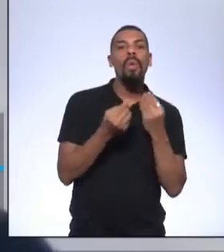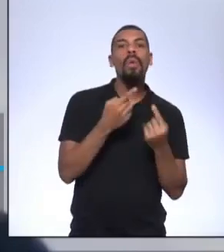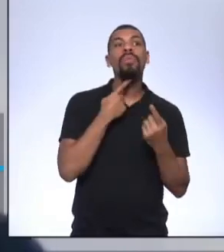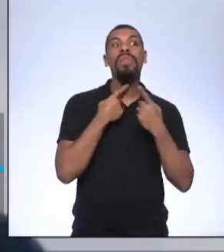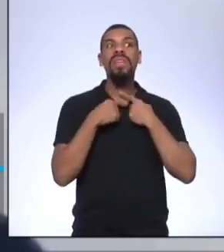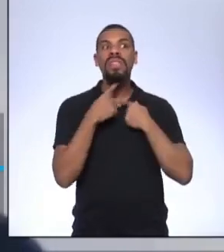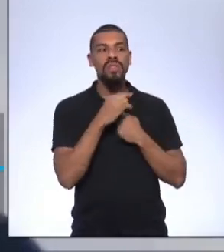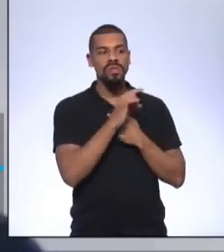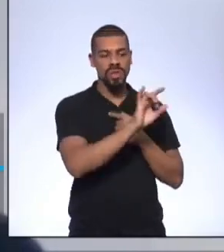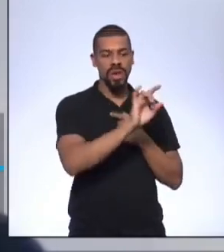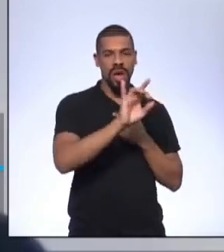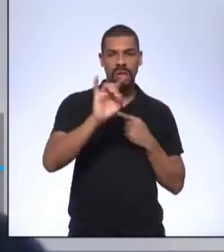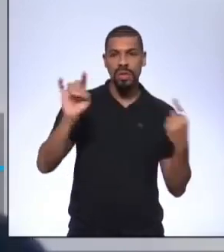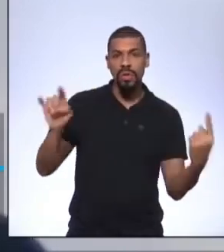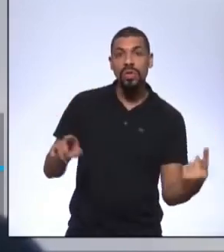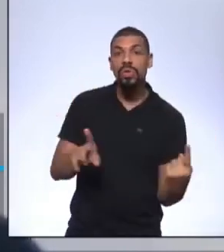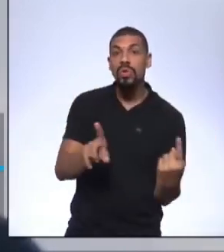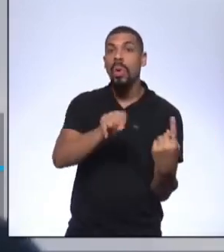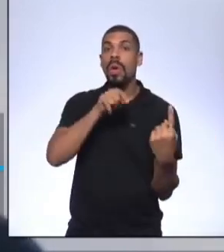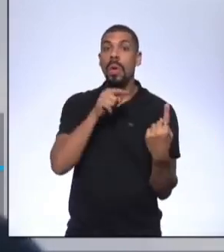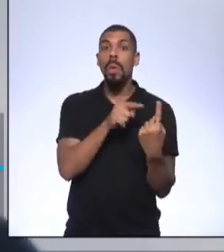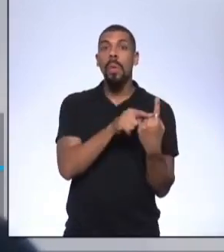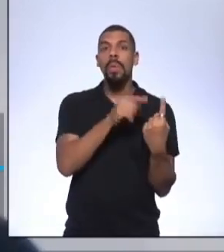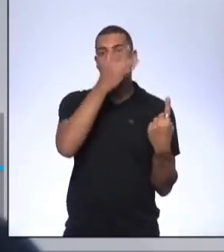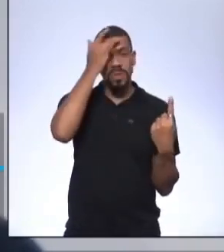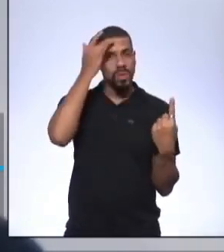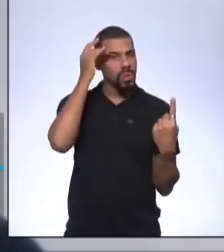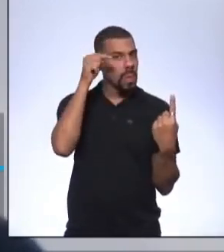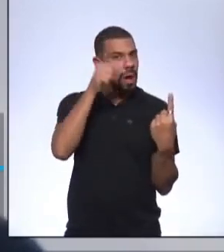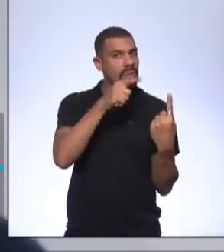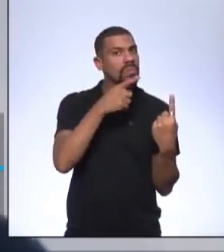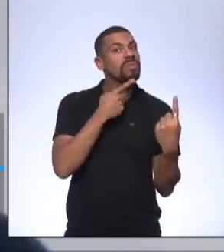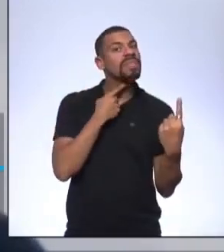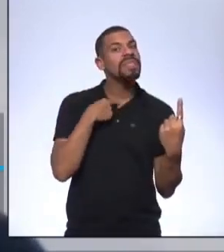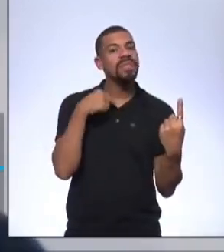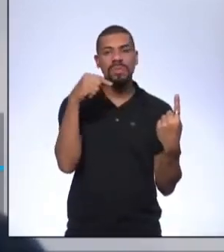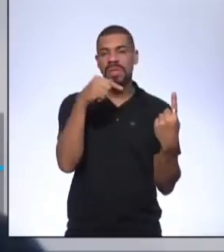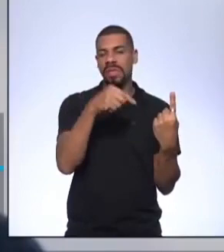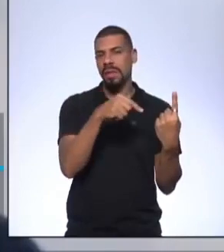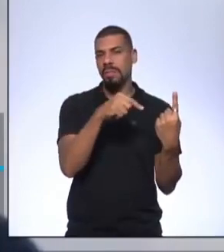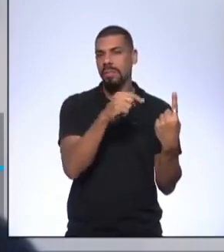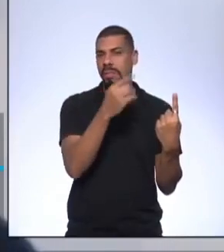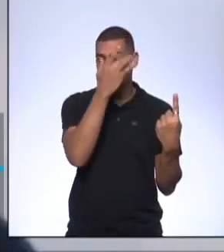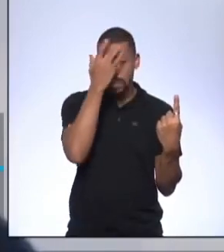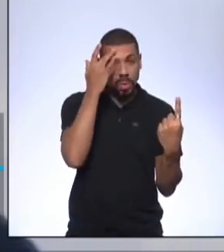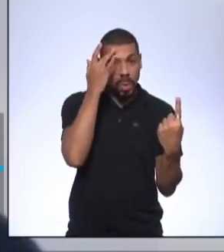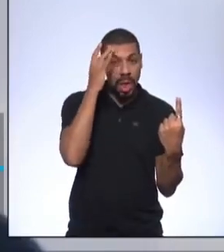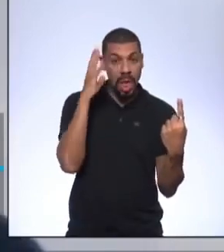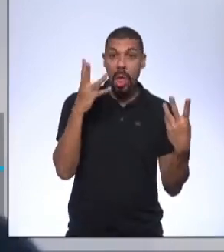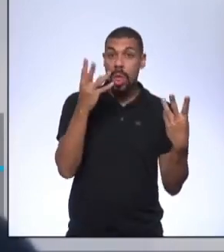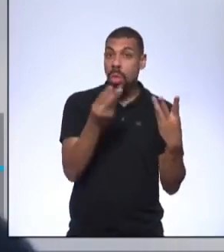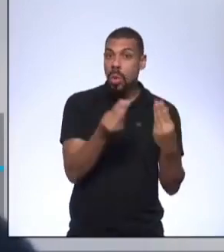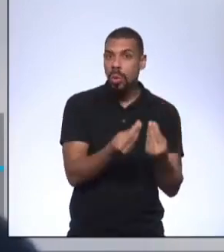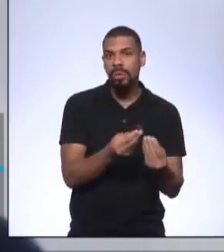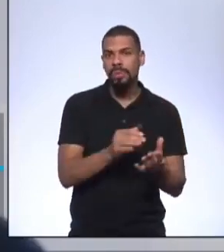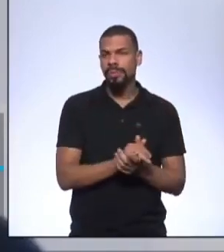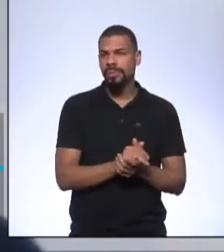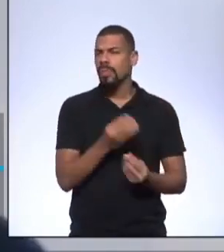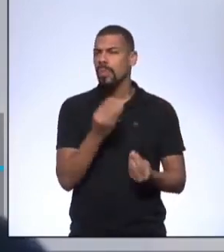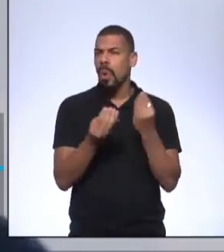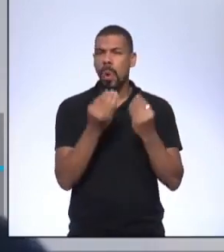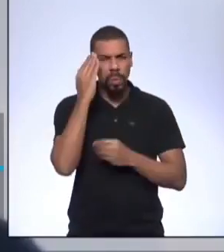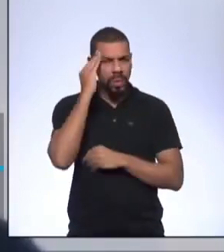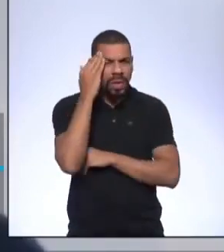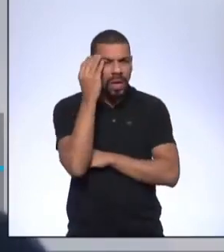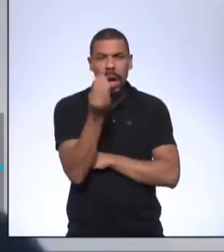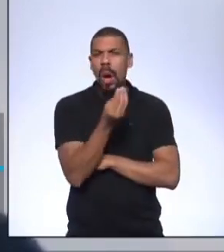individuais na figura de uma única pessoa, para que a vontade dessa única pessoa seja a vontade geral. Olha aí, é a expressão clara